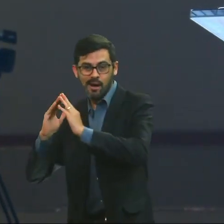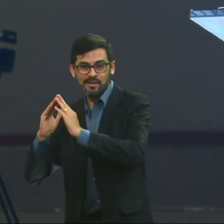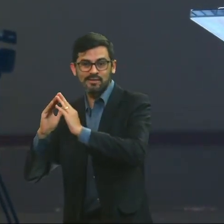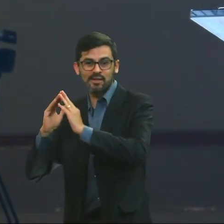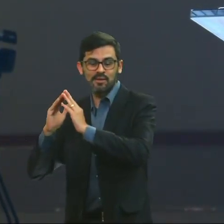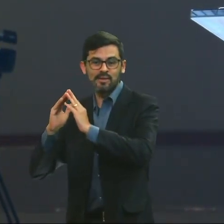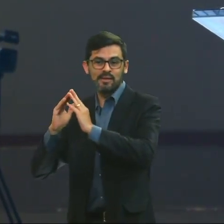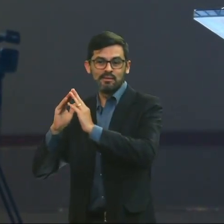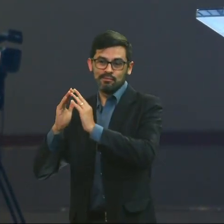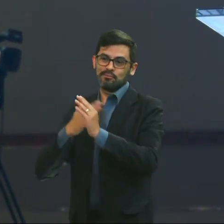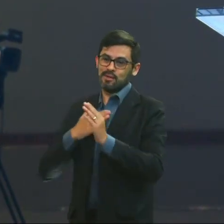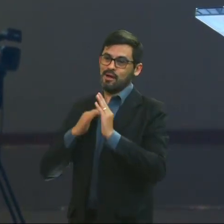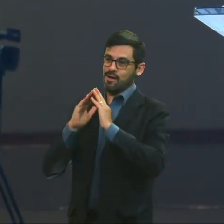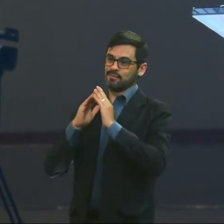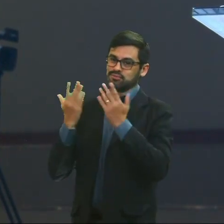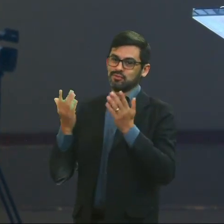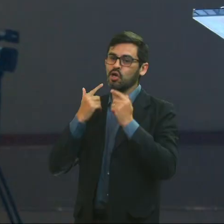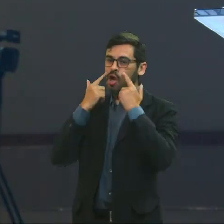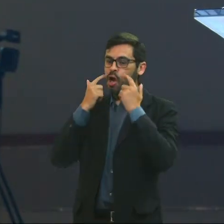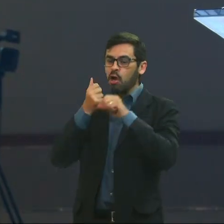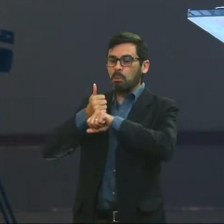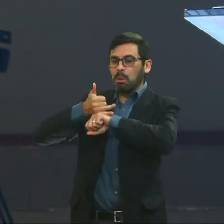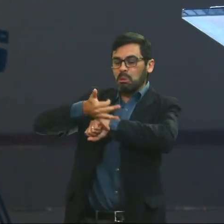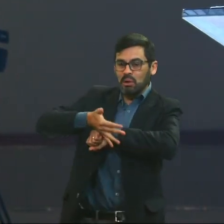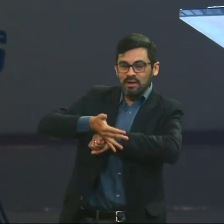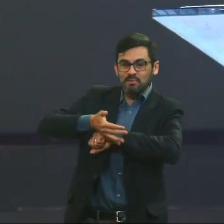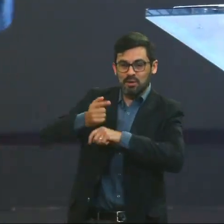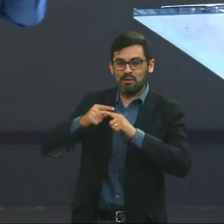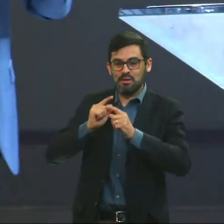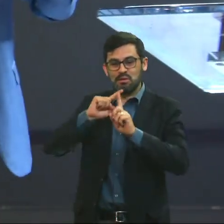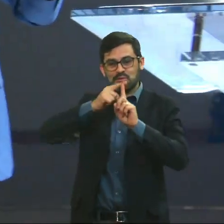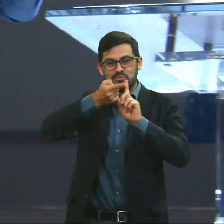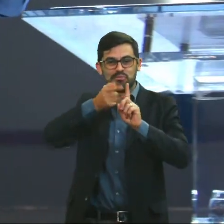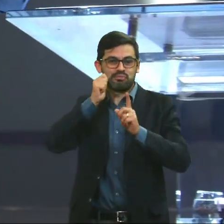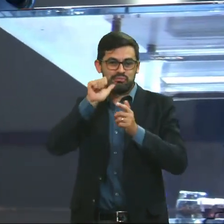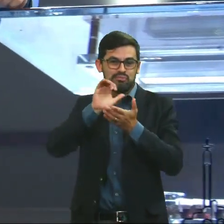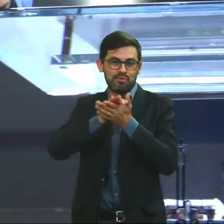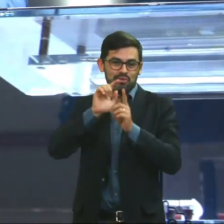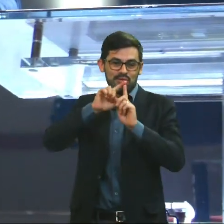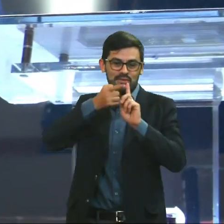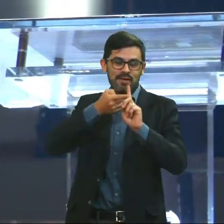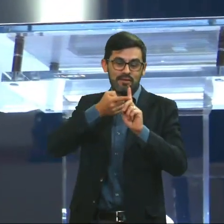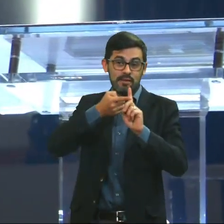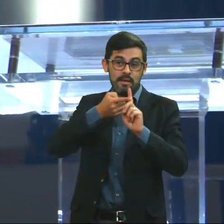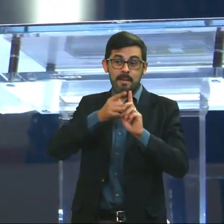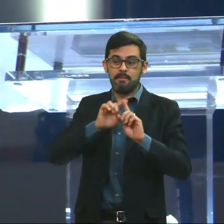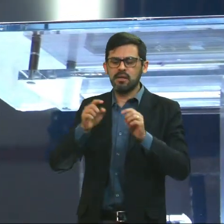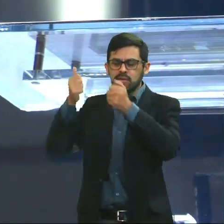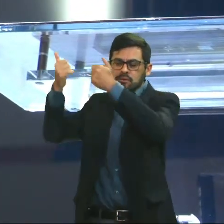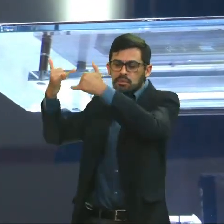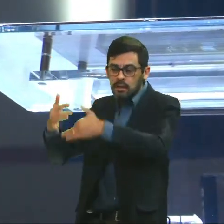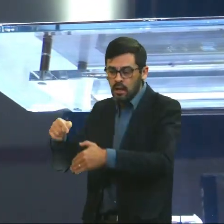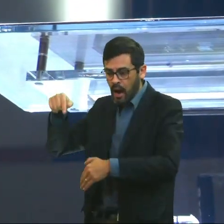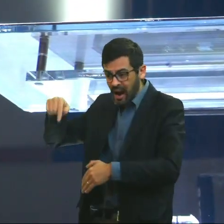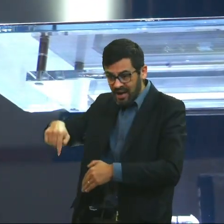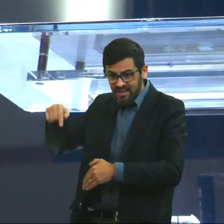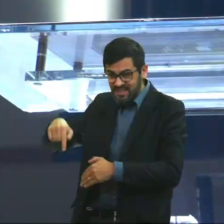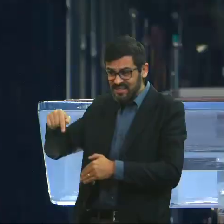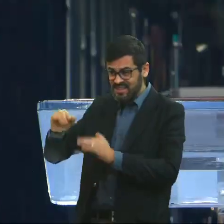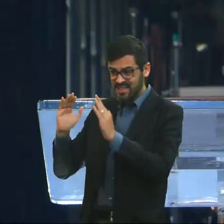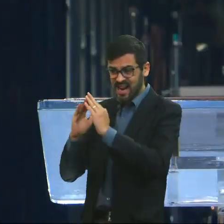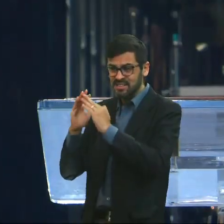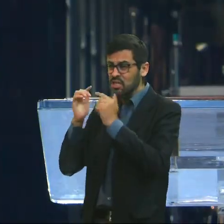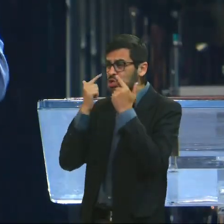choro de madrugada, esse não tem o que fazer. E aí eu falei: nessa casa a gente não chora por